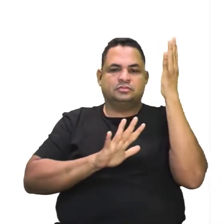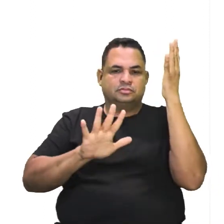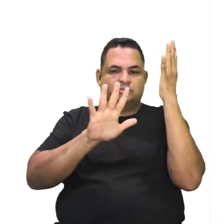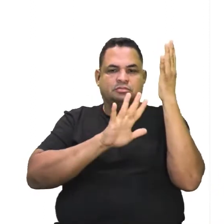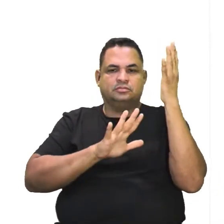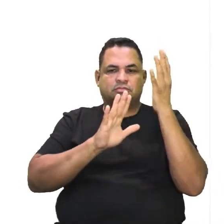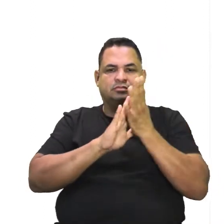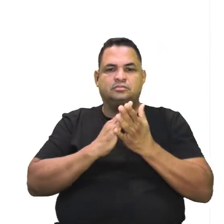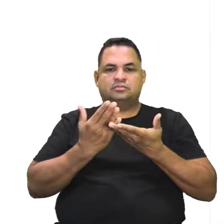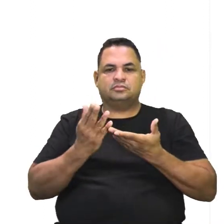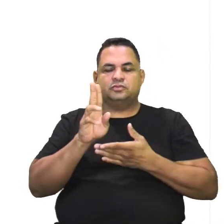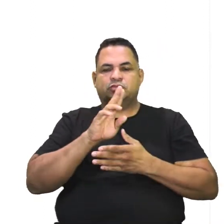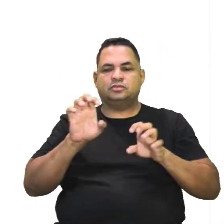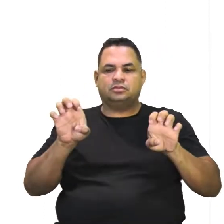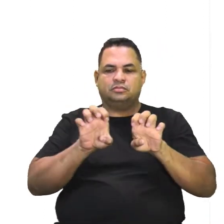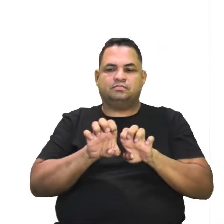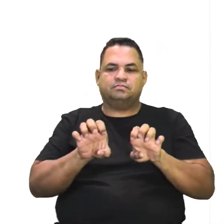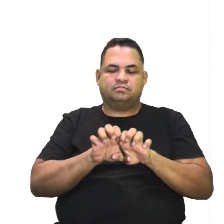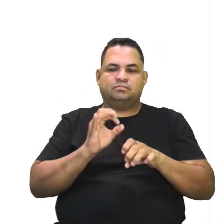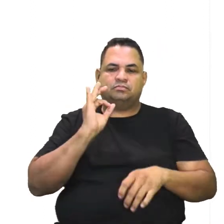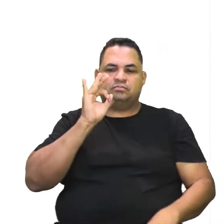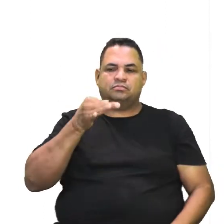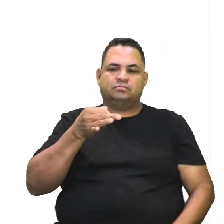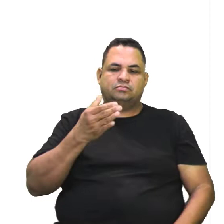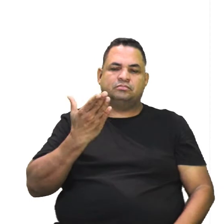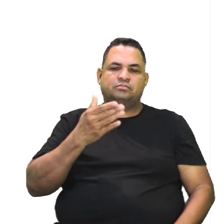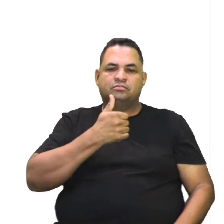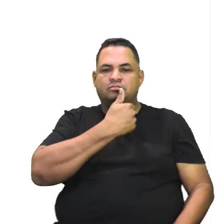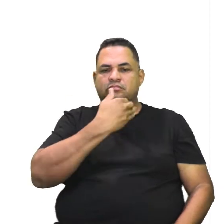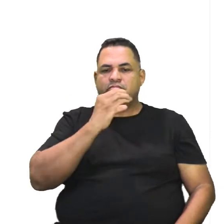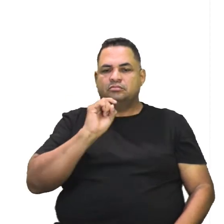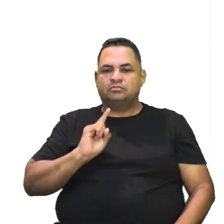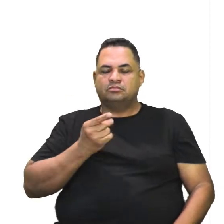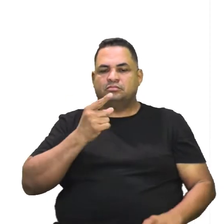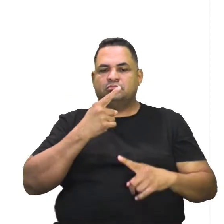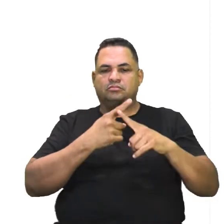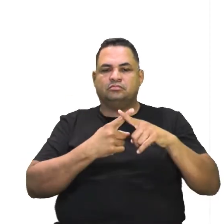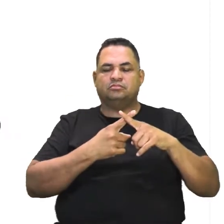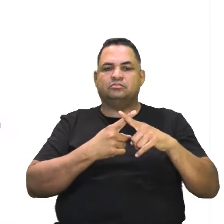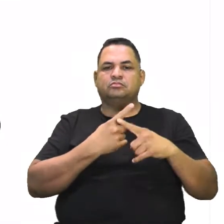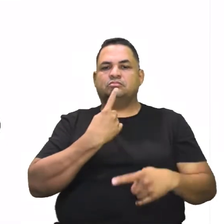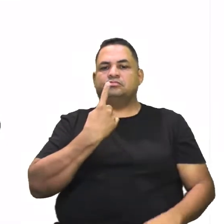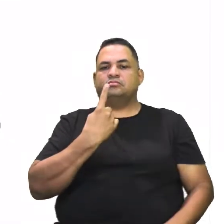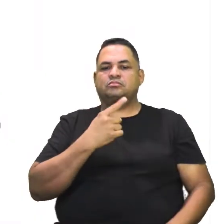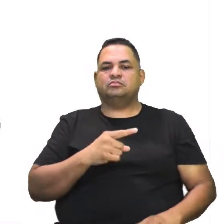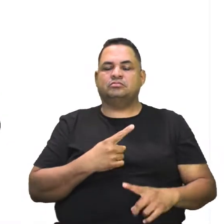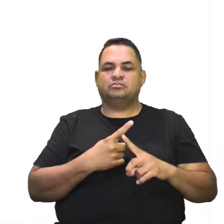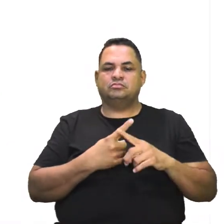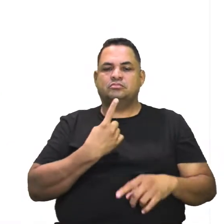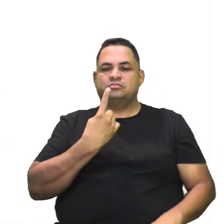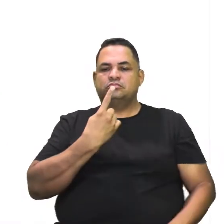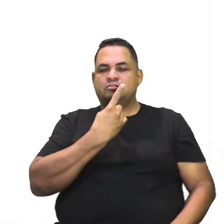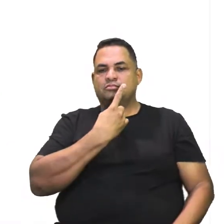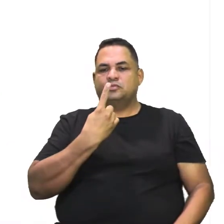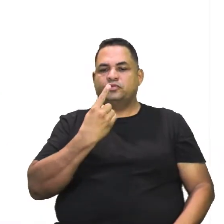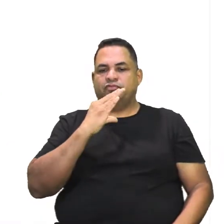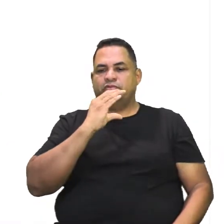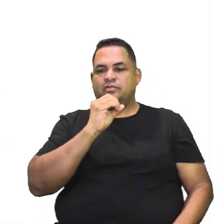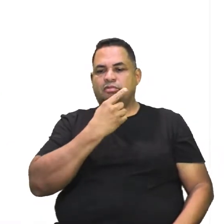gente já fez lá na anterior com o juros simples, certo? Então, 10 mil vezes, quanto que é 1 mais 0,4?